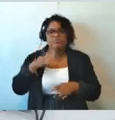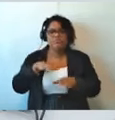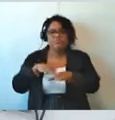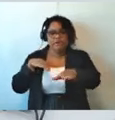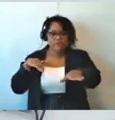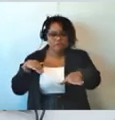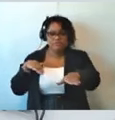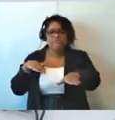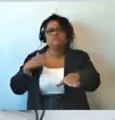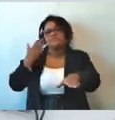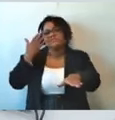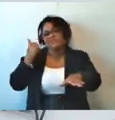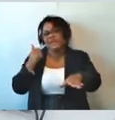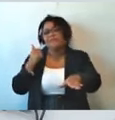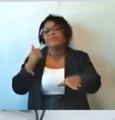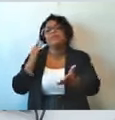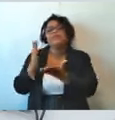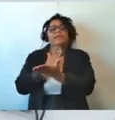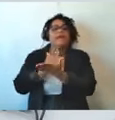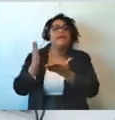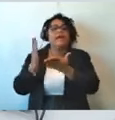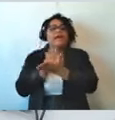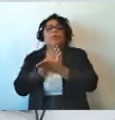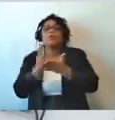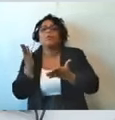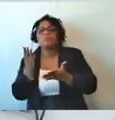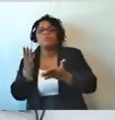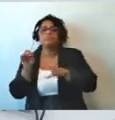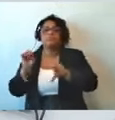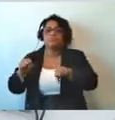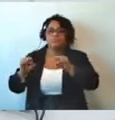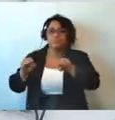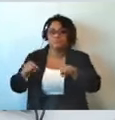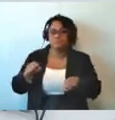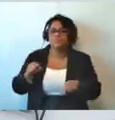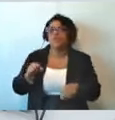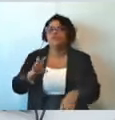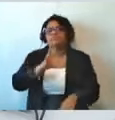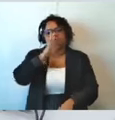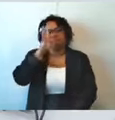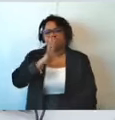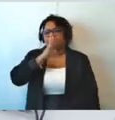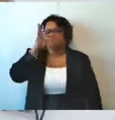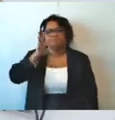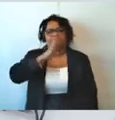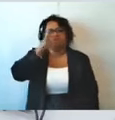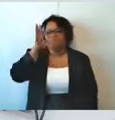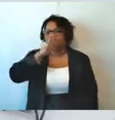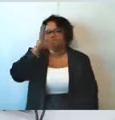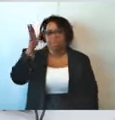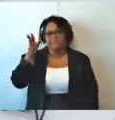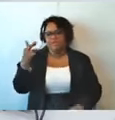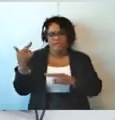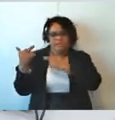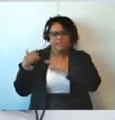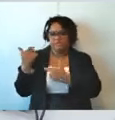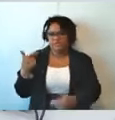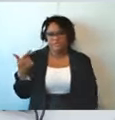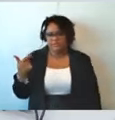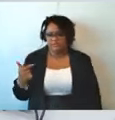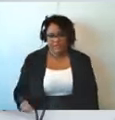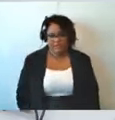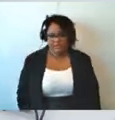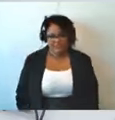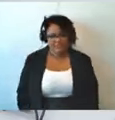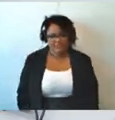dizer que é a totalidade, mas tem uma parcela de motociclistas que são muito imprudentes, né? Que dirigem em alta